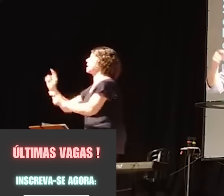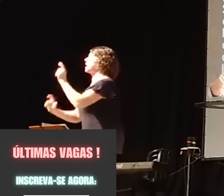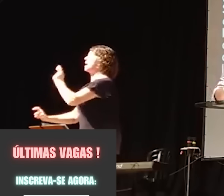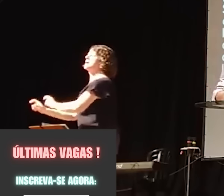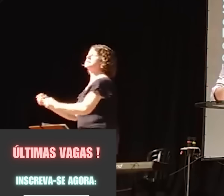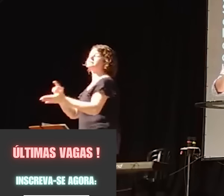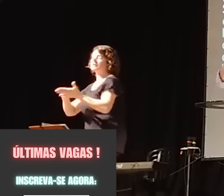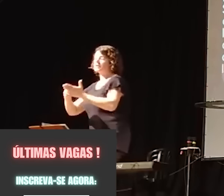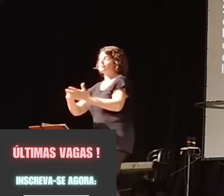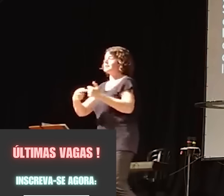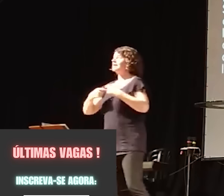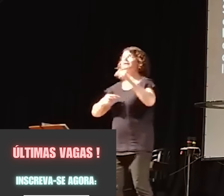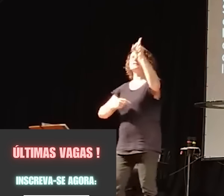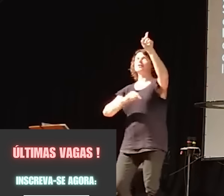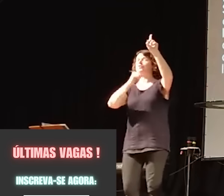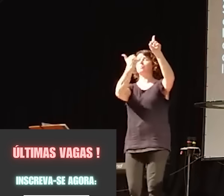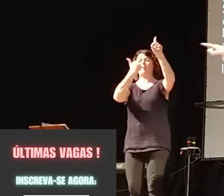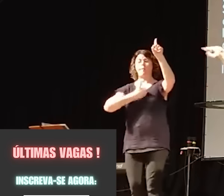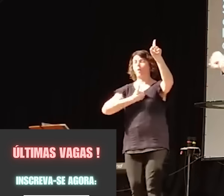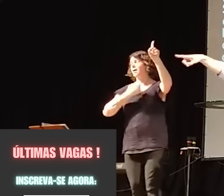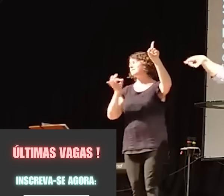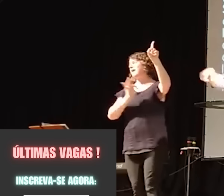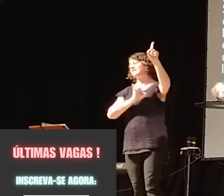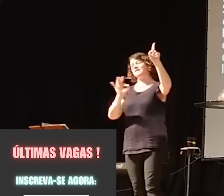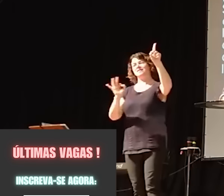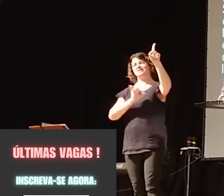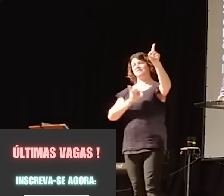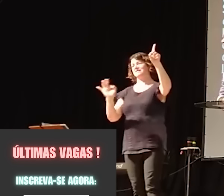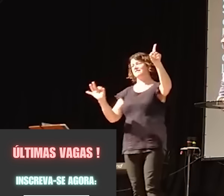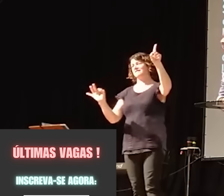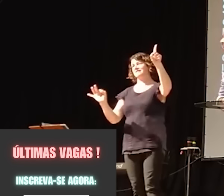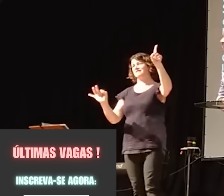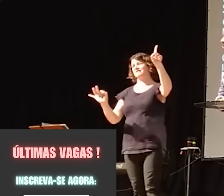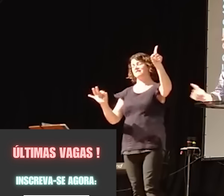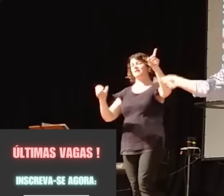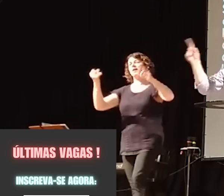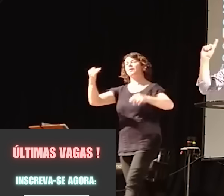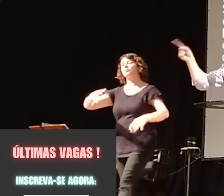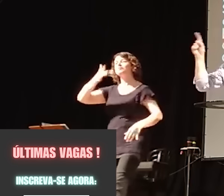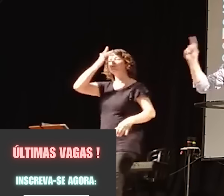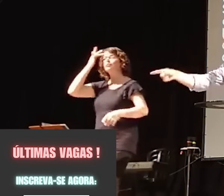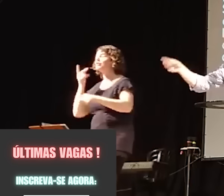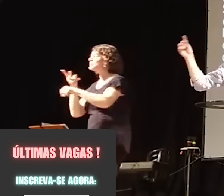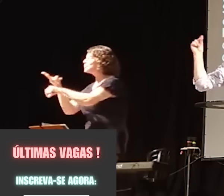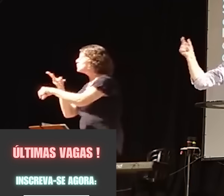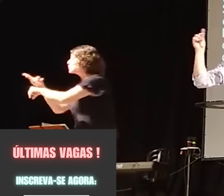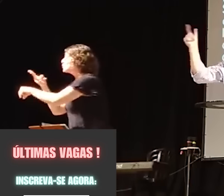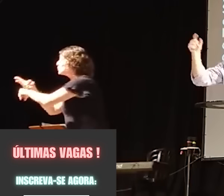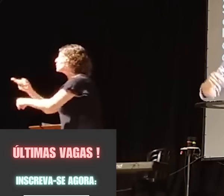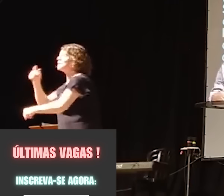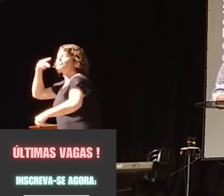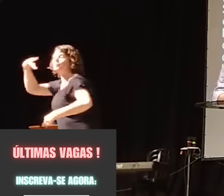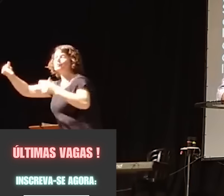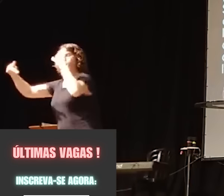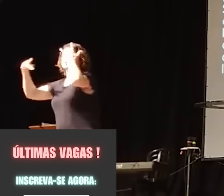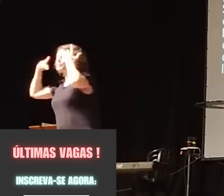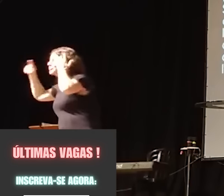tempo Sabe por que que tem gente que fica buscando profeta e profetiza na igreja porque Deus não fala com ele há muito